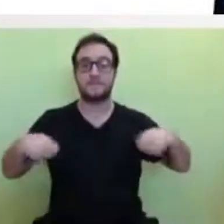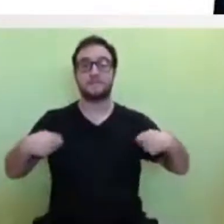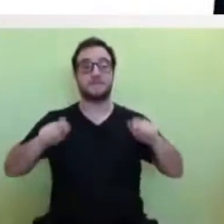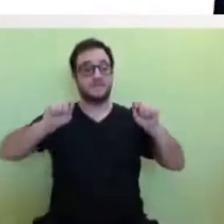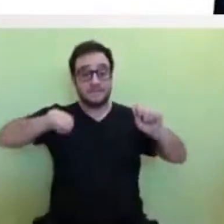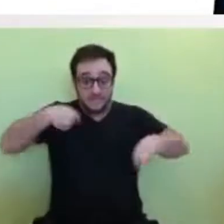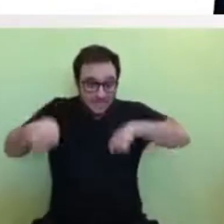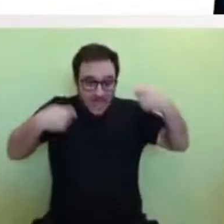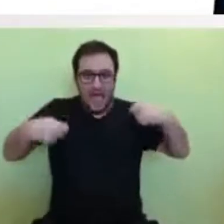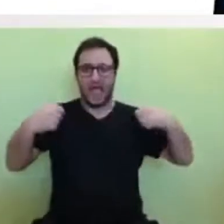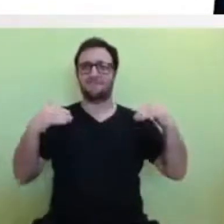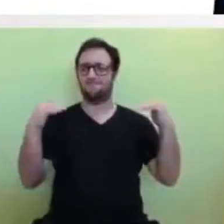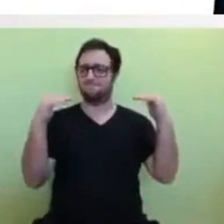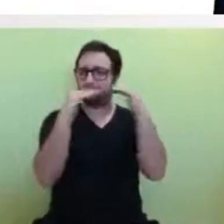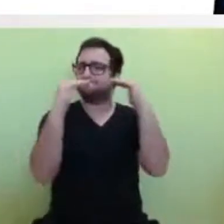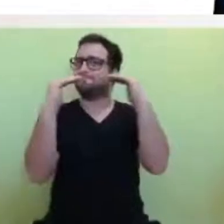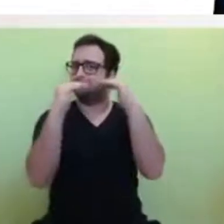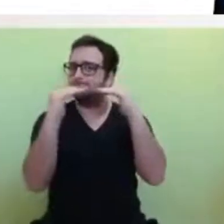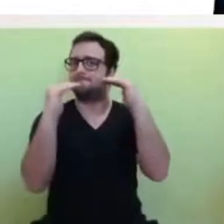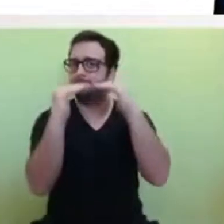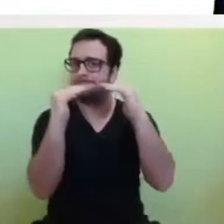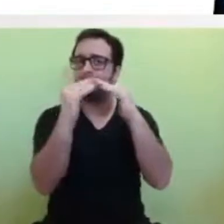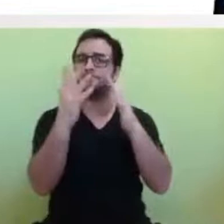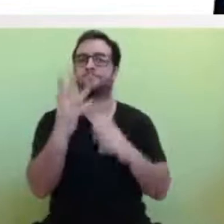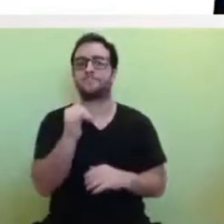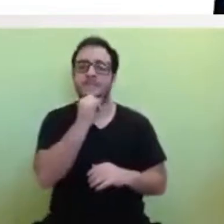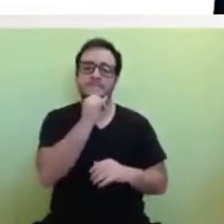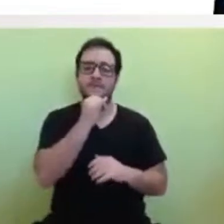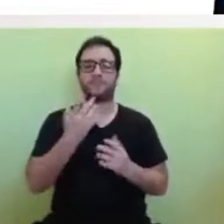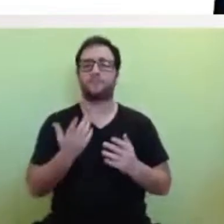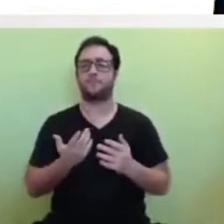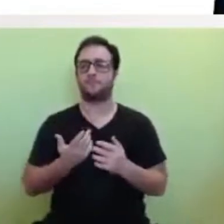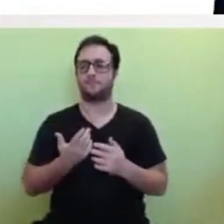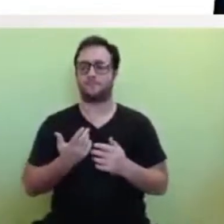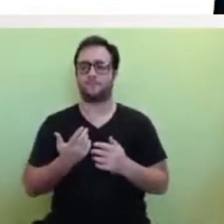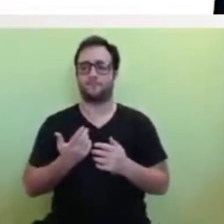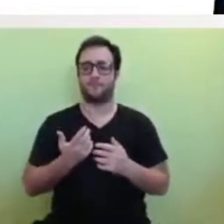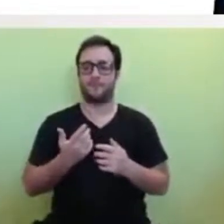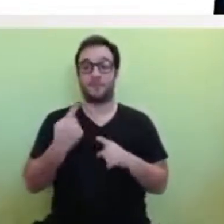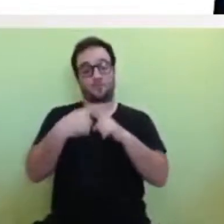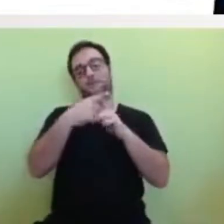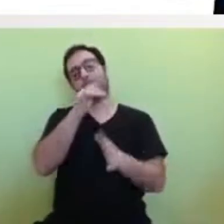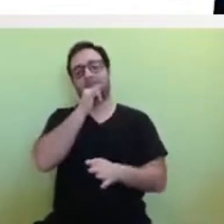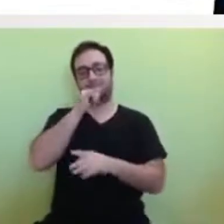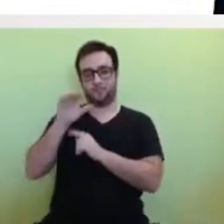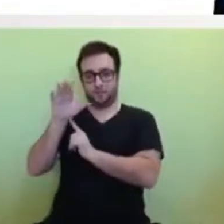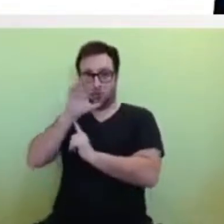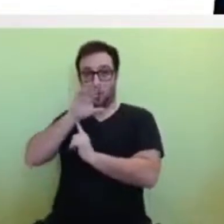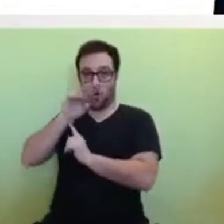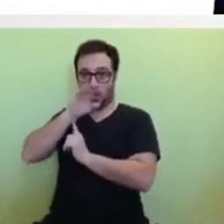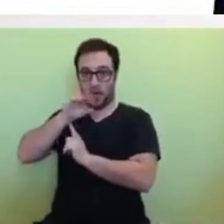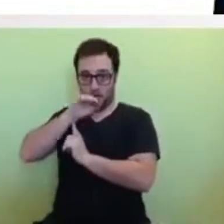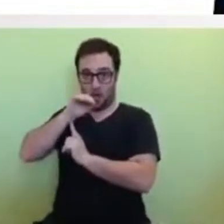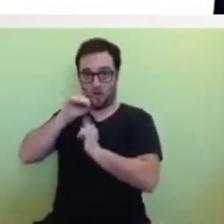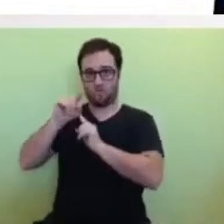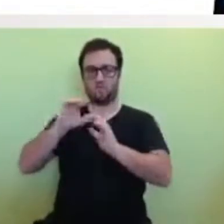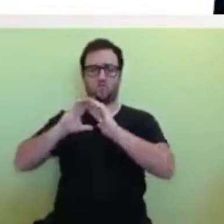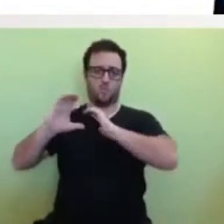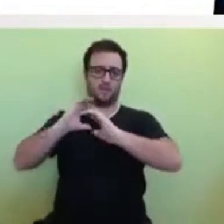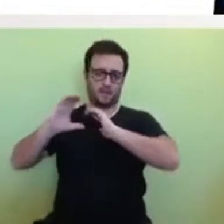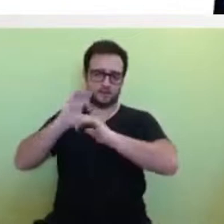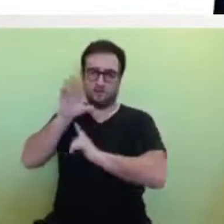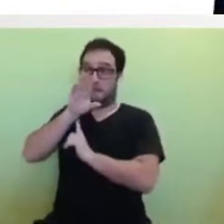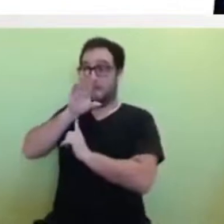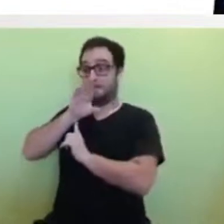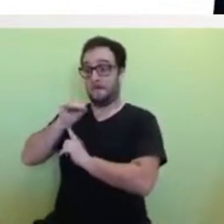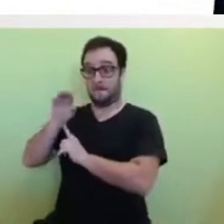variações linguísticas, porque, por exemplo, nós falamos de formas diferentes e lemos a mesma folha